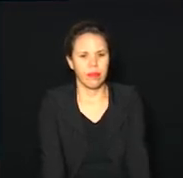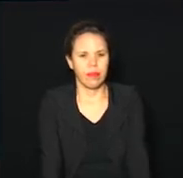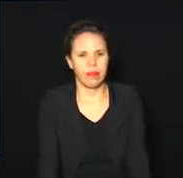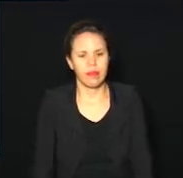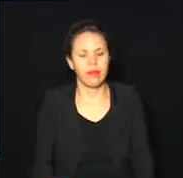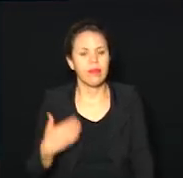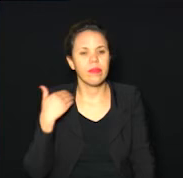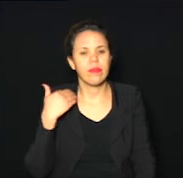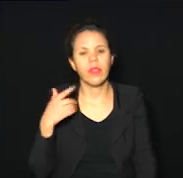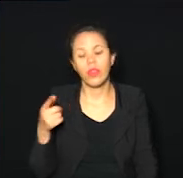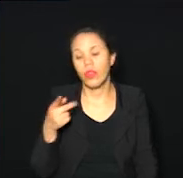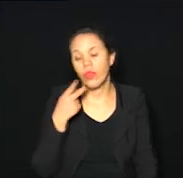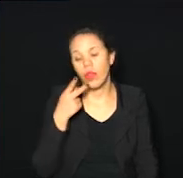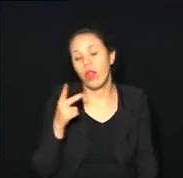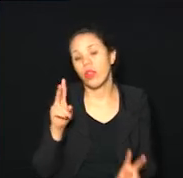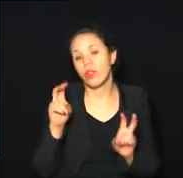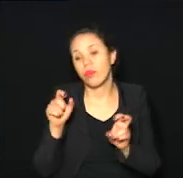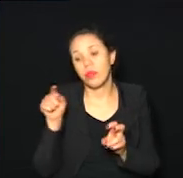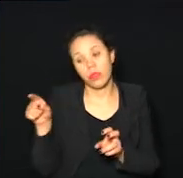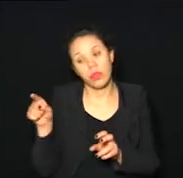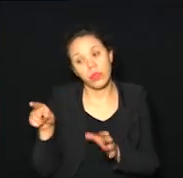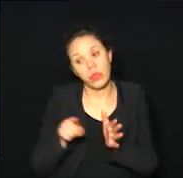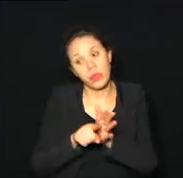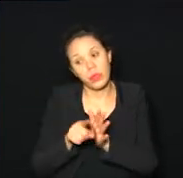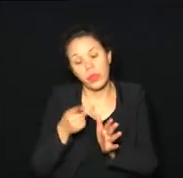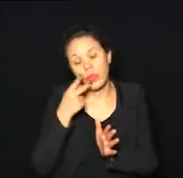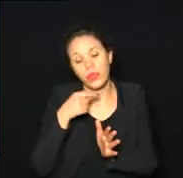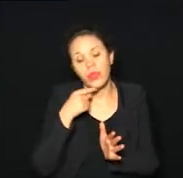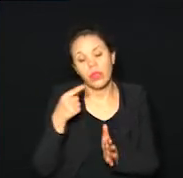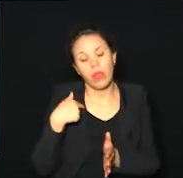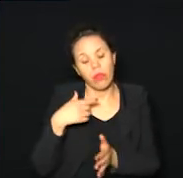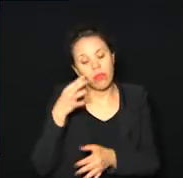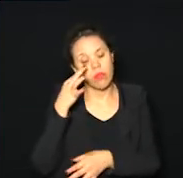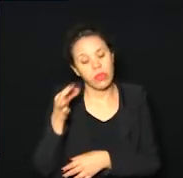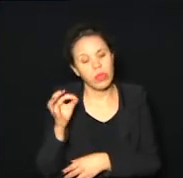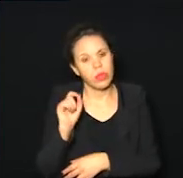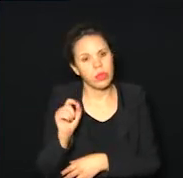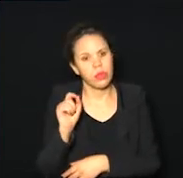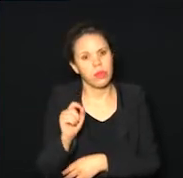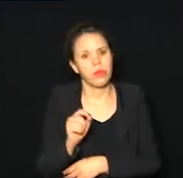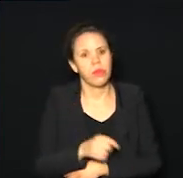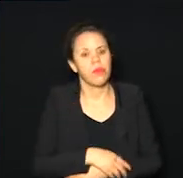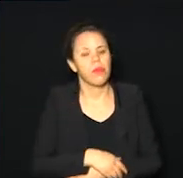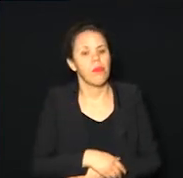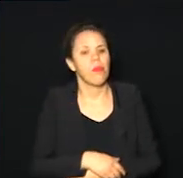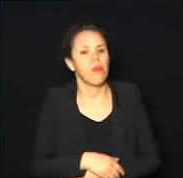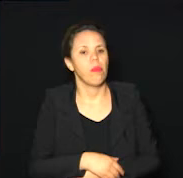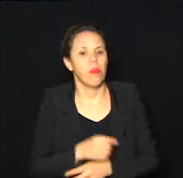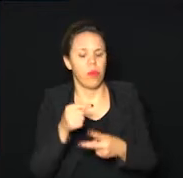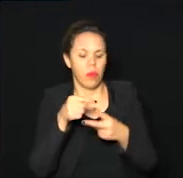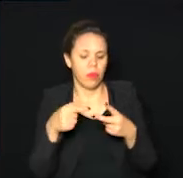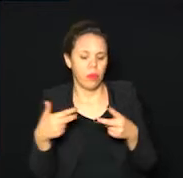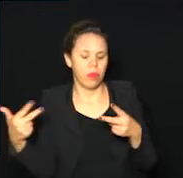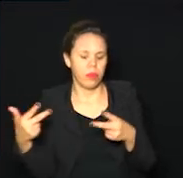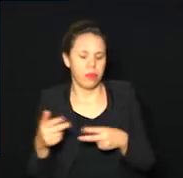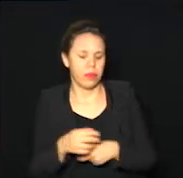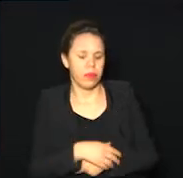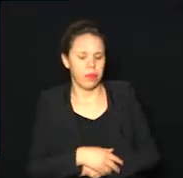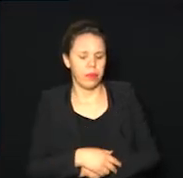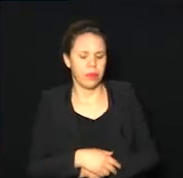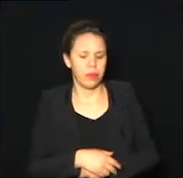Mariana, assim, das questões que você levantou, me chamou a atenção pelo menos duas questões,